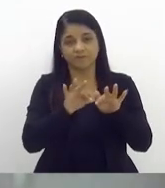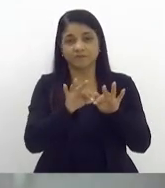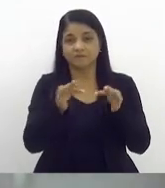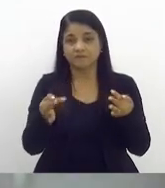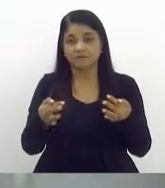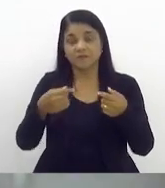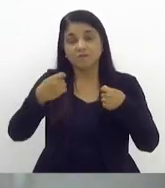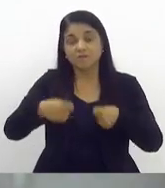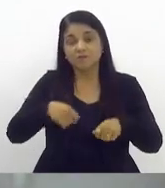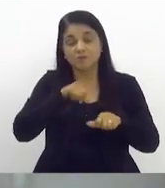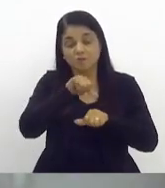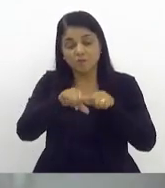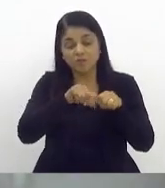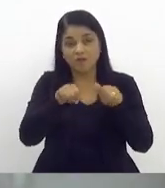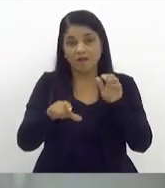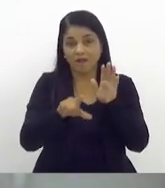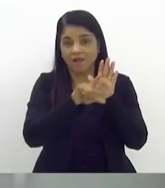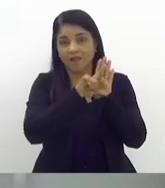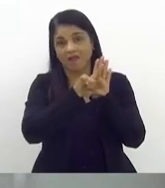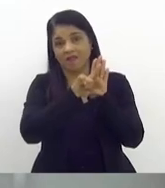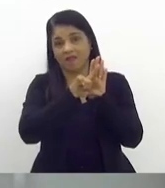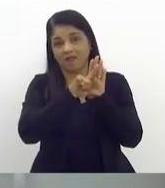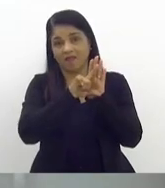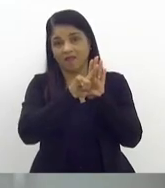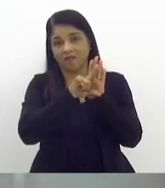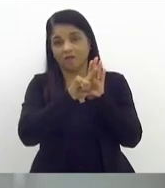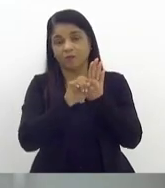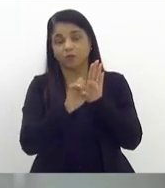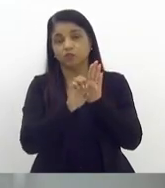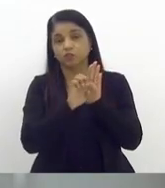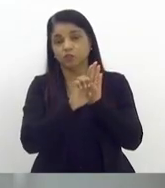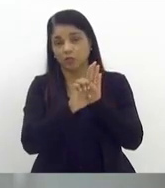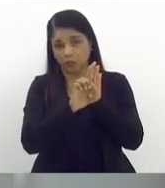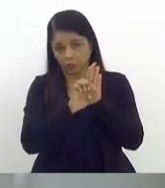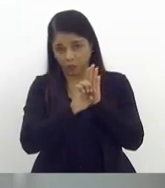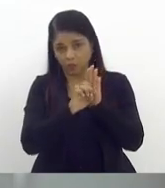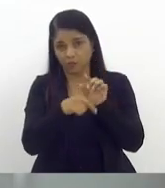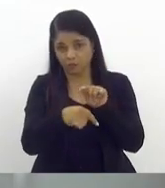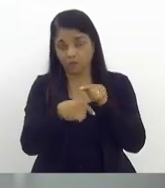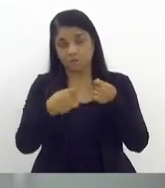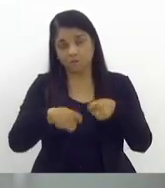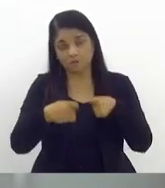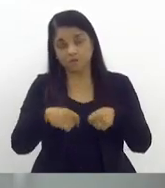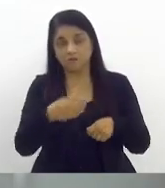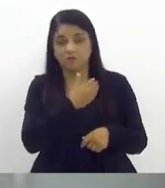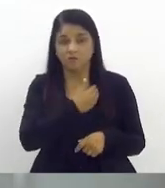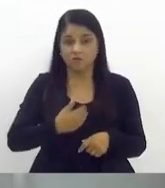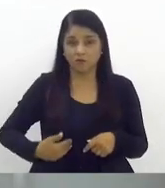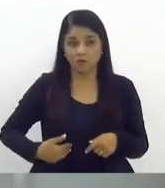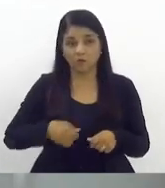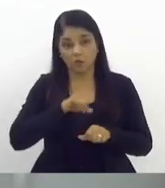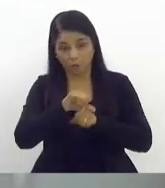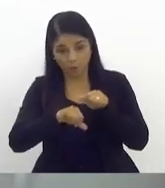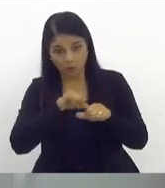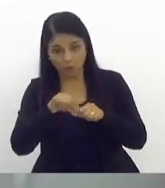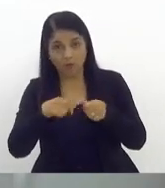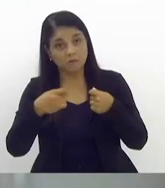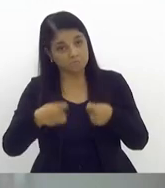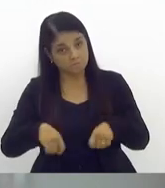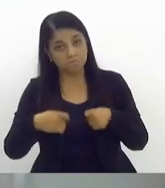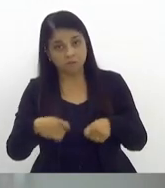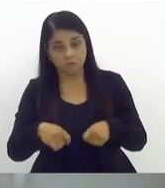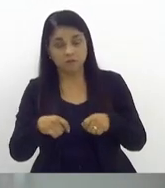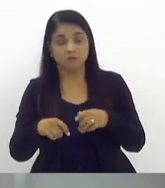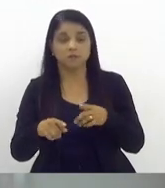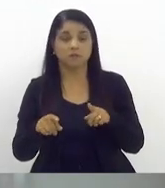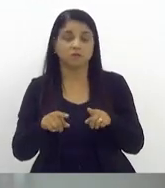lei. E como é o estatuto, como é um vício de origem, se o governador também quiser mudar, ele tem que mandar. Então, não